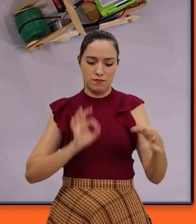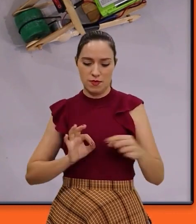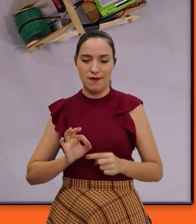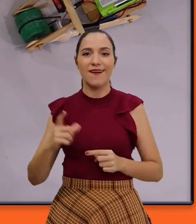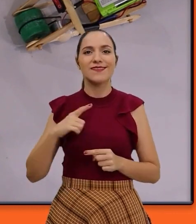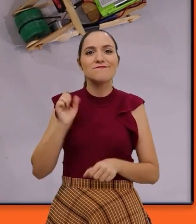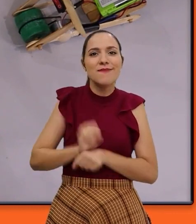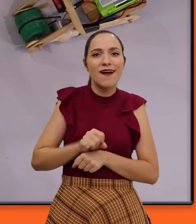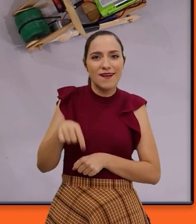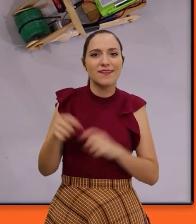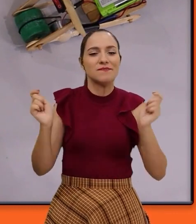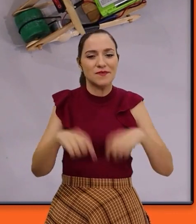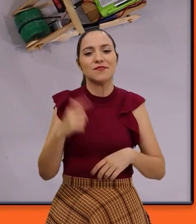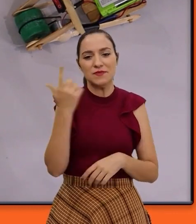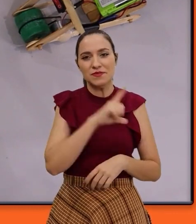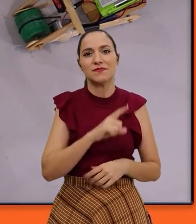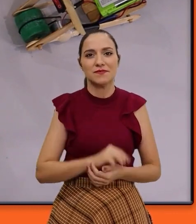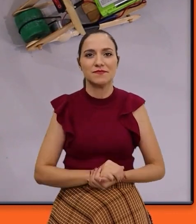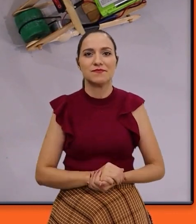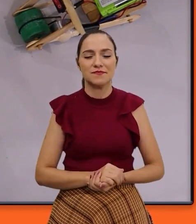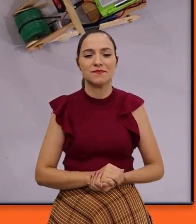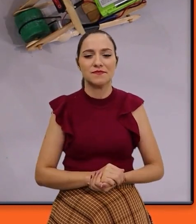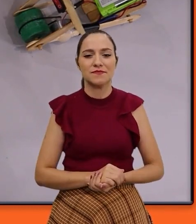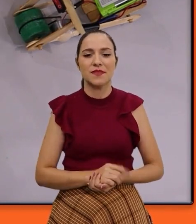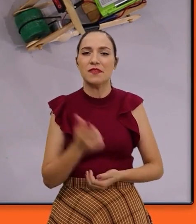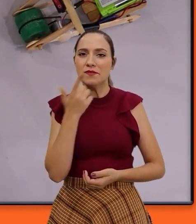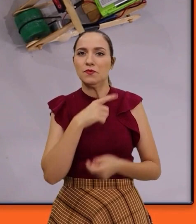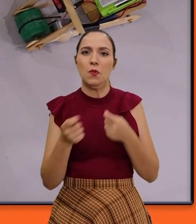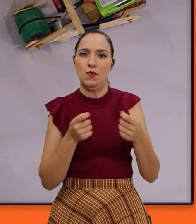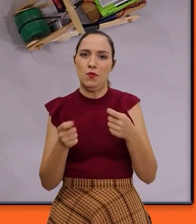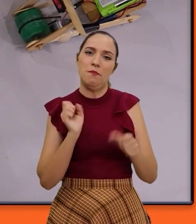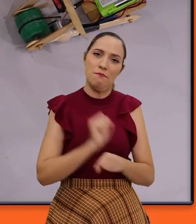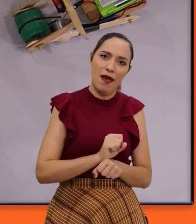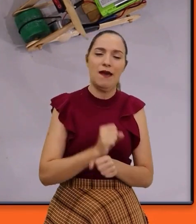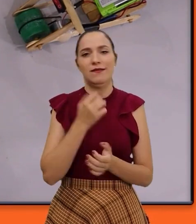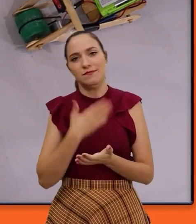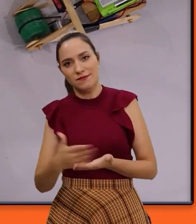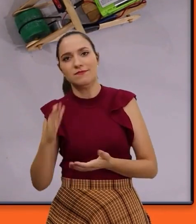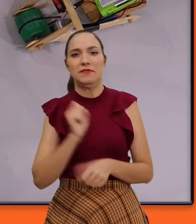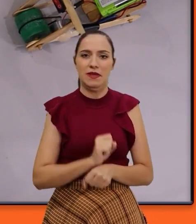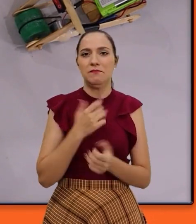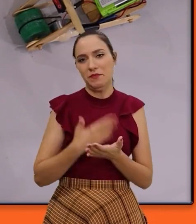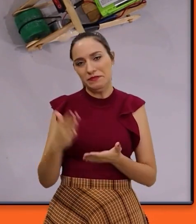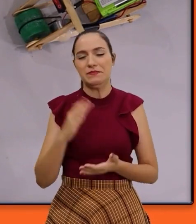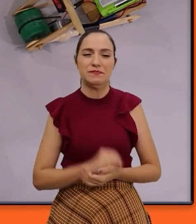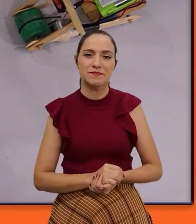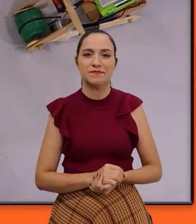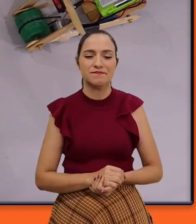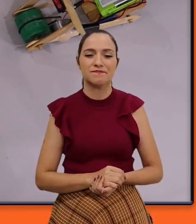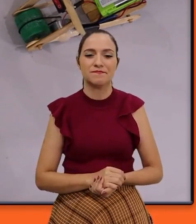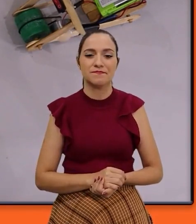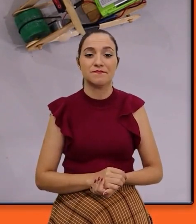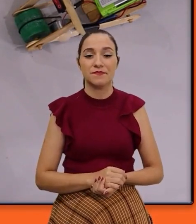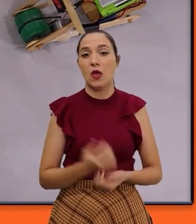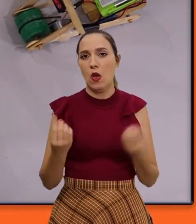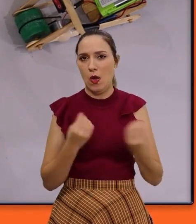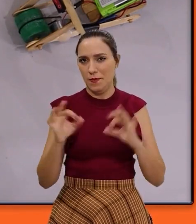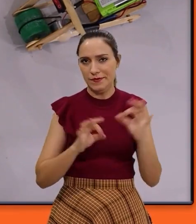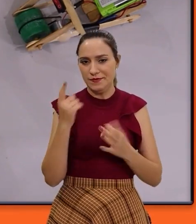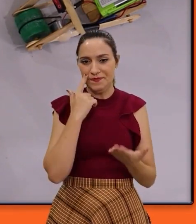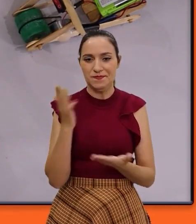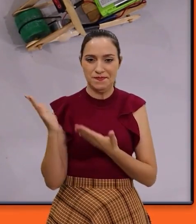parar ou funcionar a moto, a gente tem um controle aqui, né, de ligar e desligar. Então aqui nós vamos fazer o seguinte: